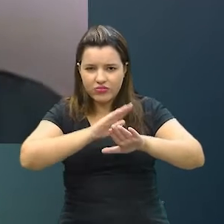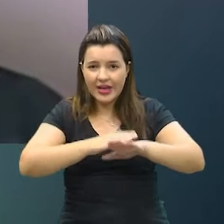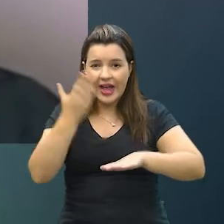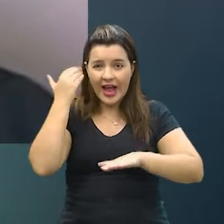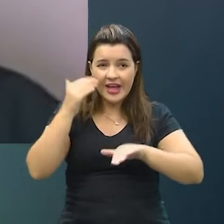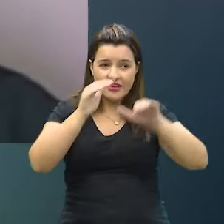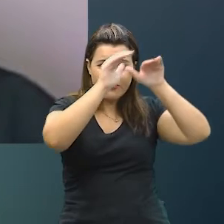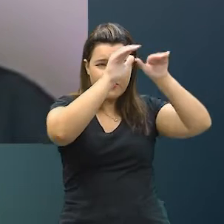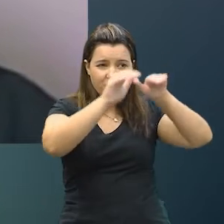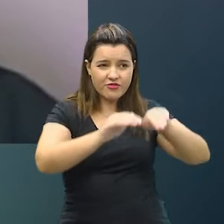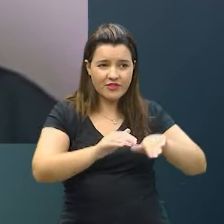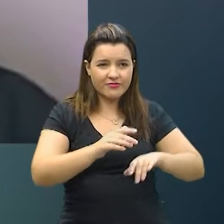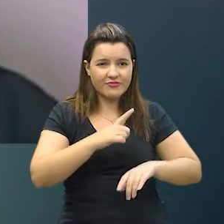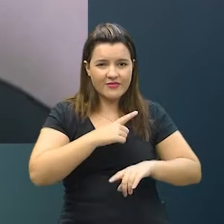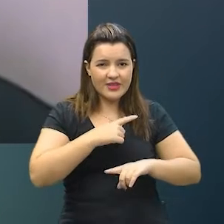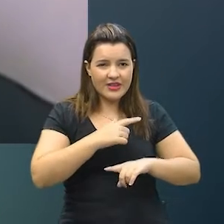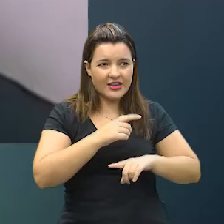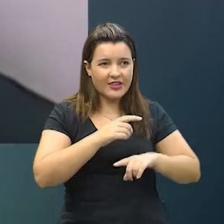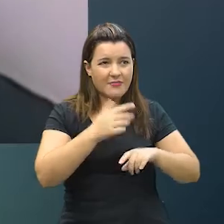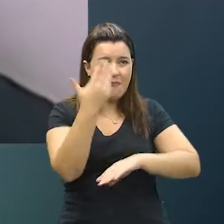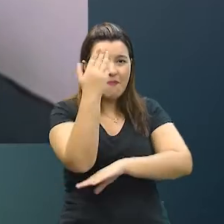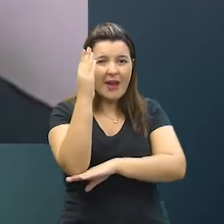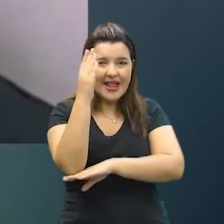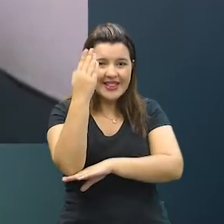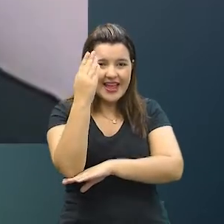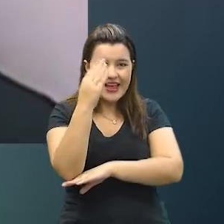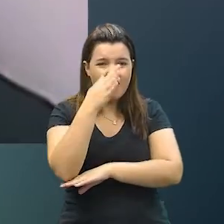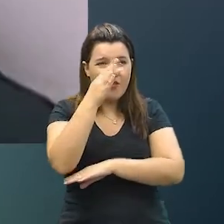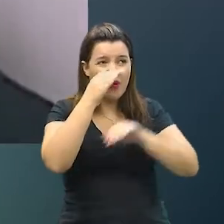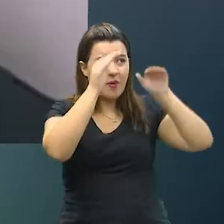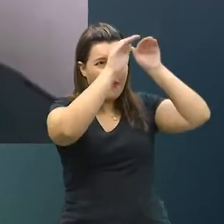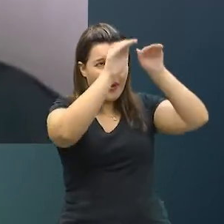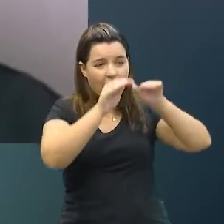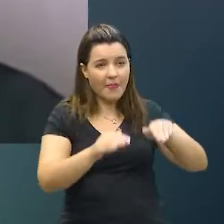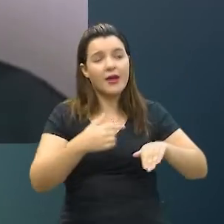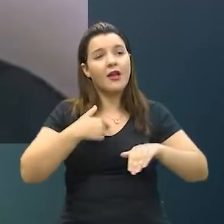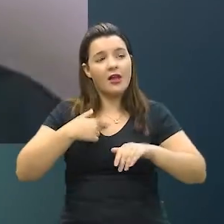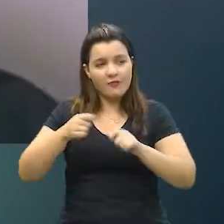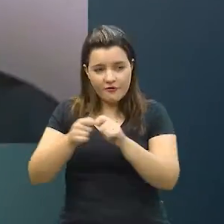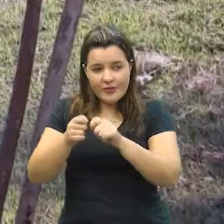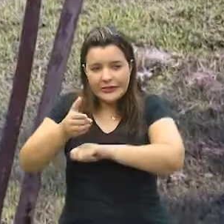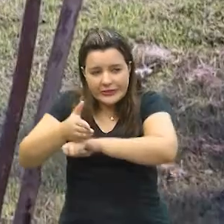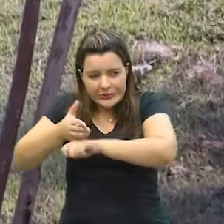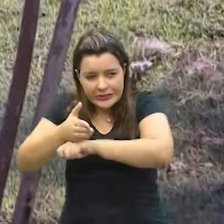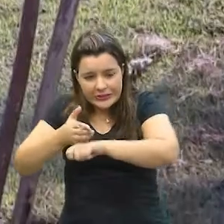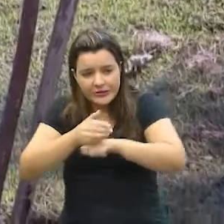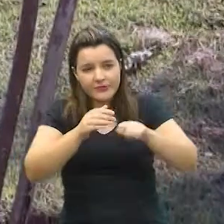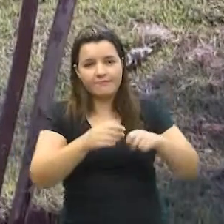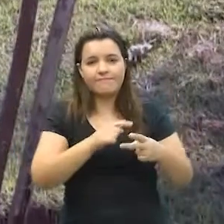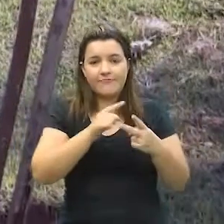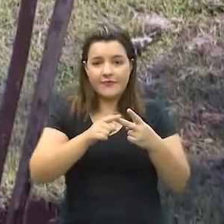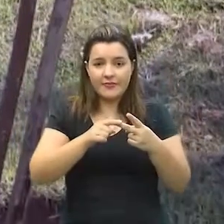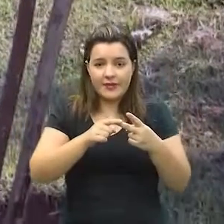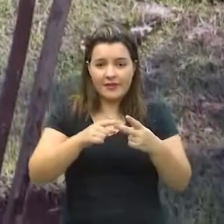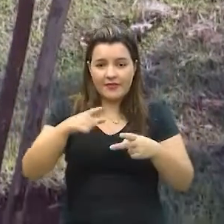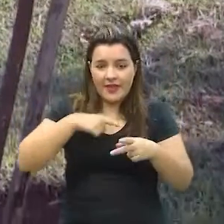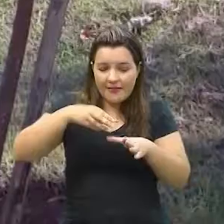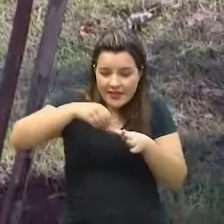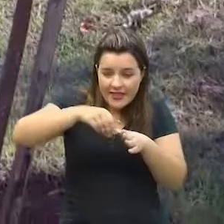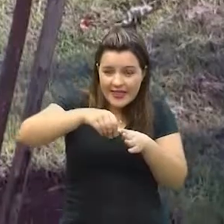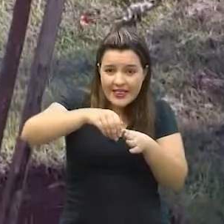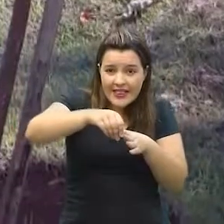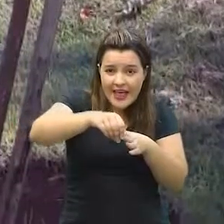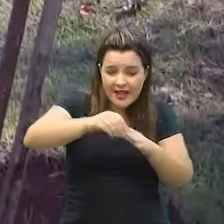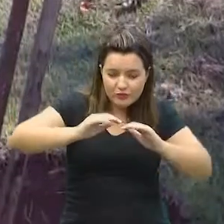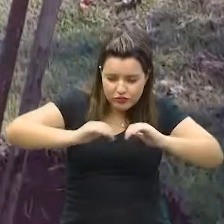já montado aquela armação de madeira. Então, eu comecei a produzir. Terra adubada, nós mesmos começamos a produzir